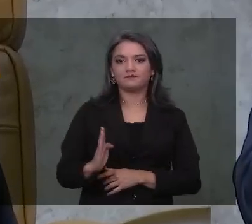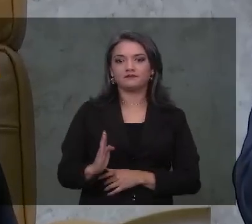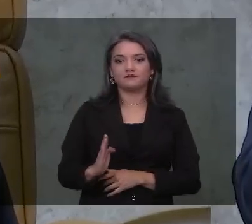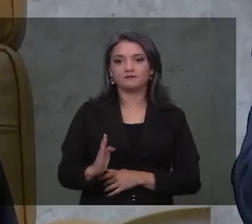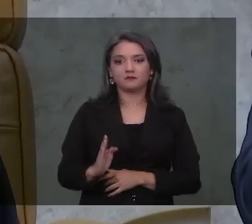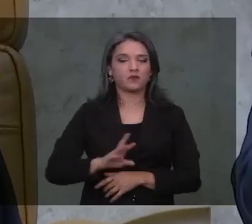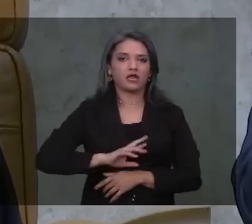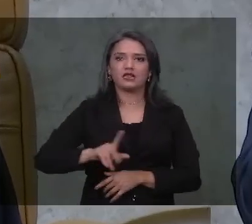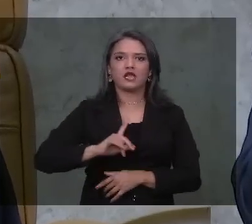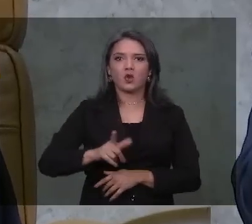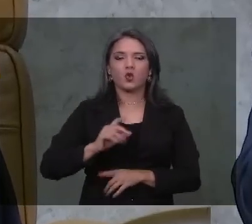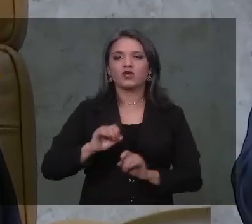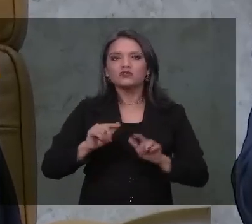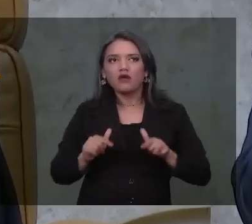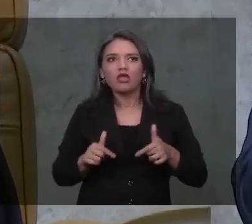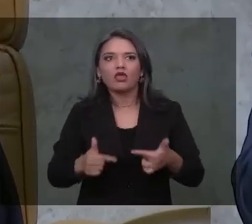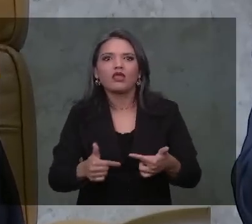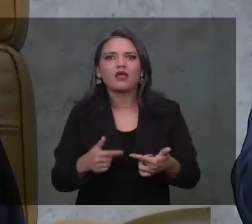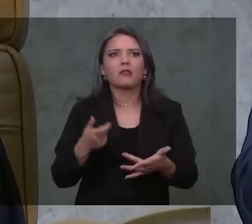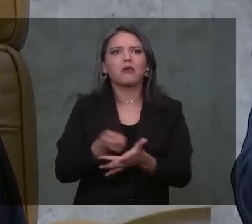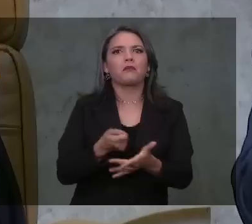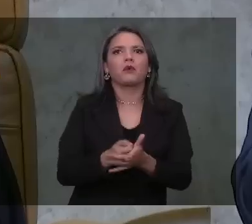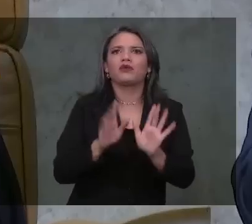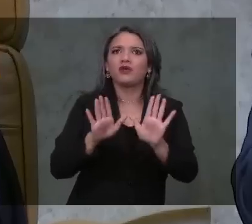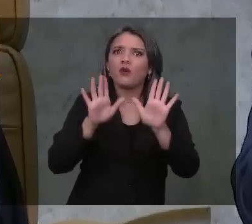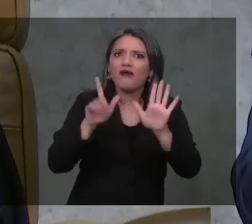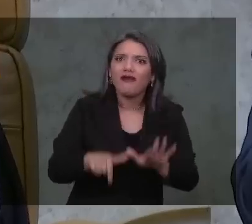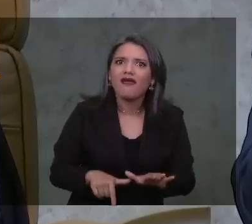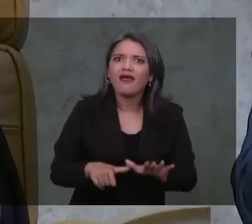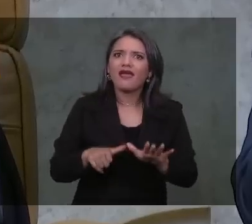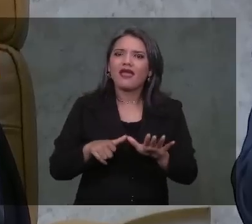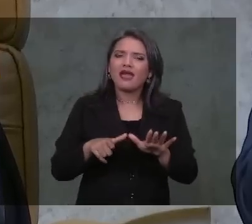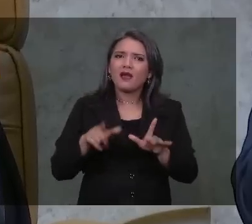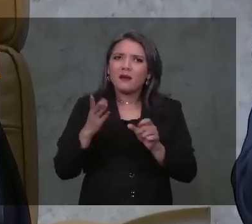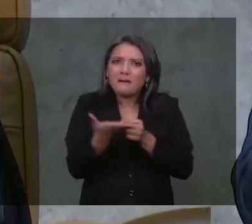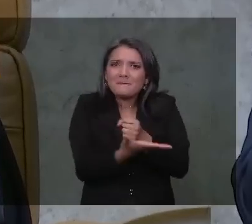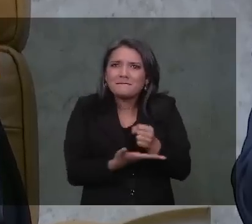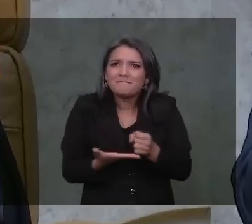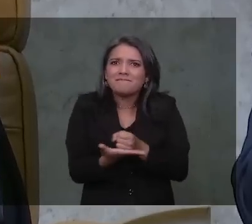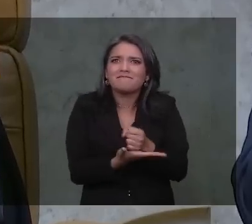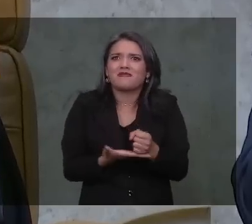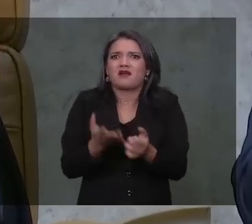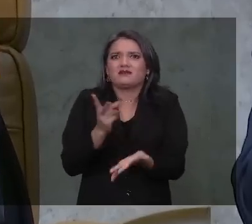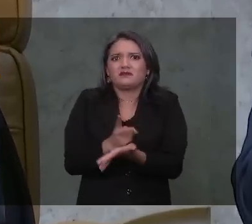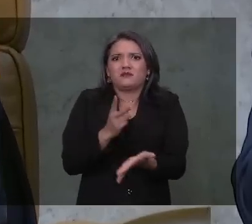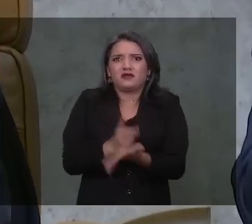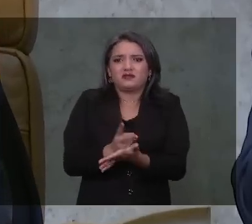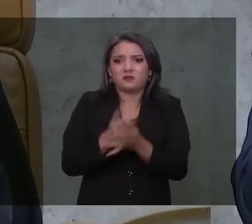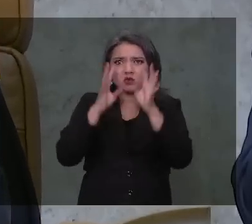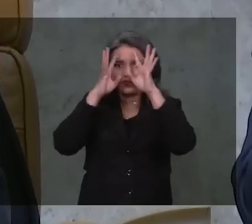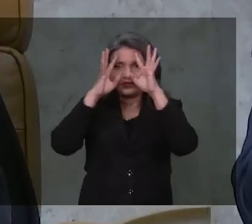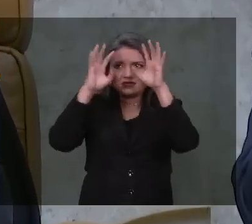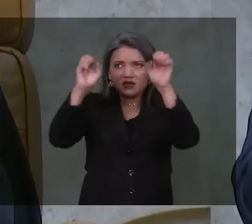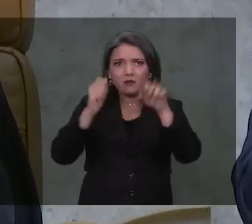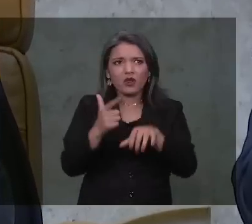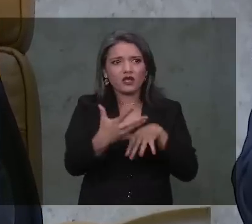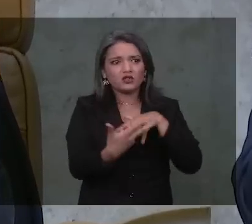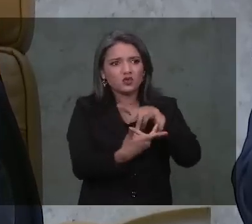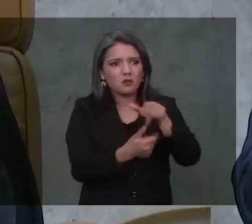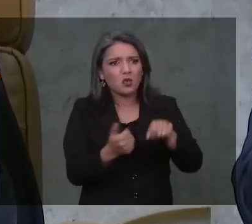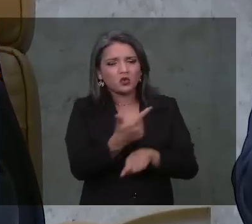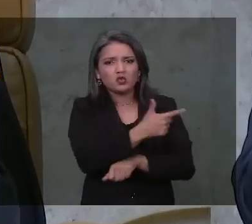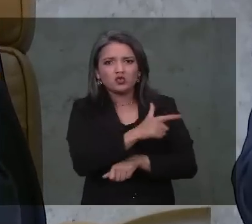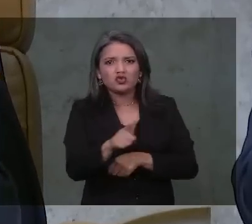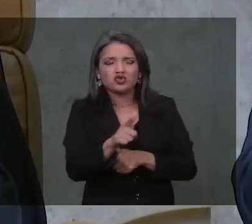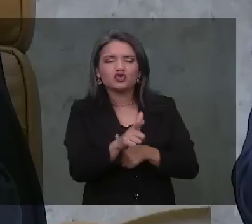de ativismo, mas de desenho institucional. Nenhum tribunal do mundo decide tantas questões